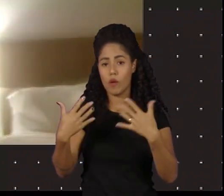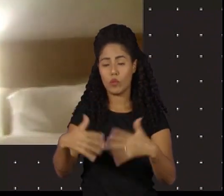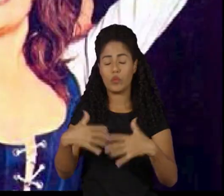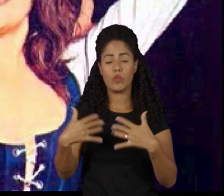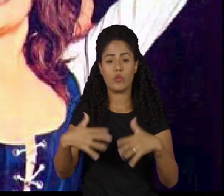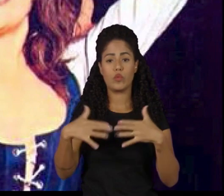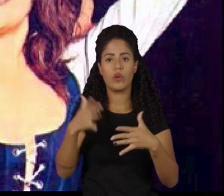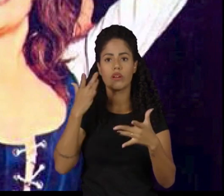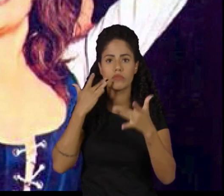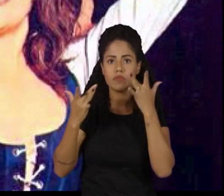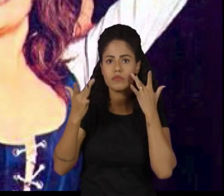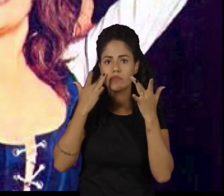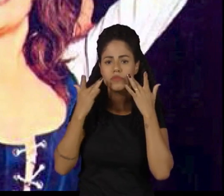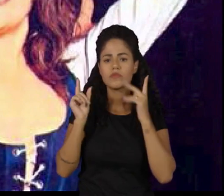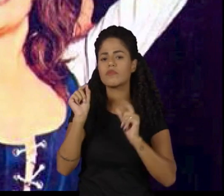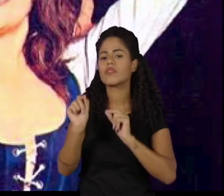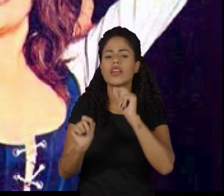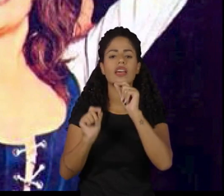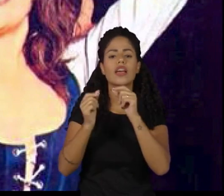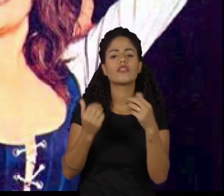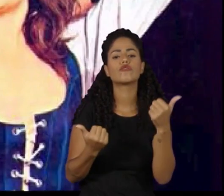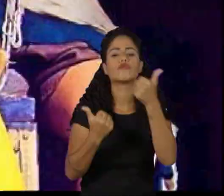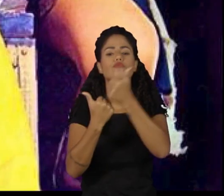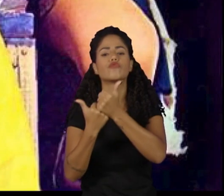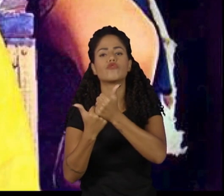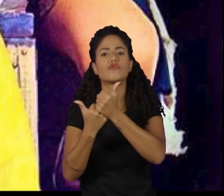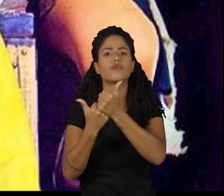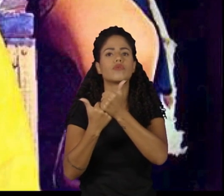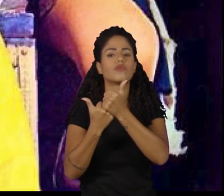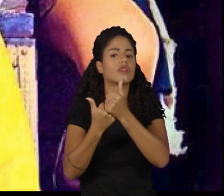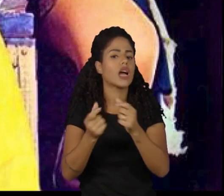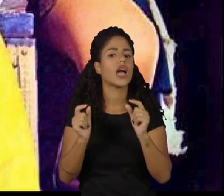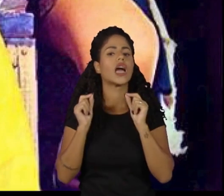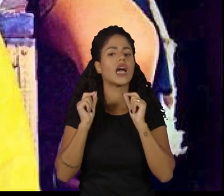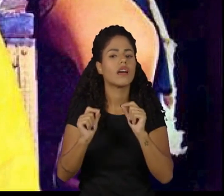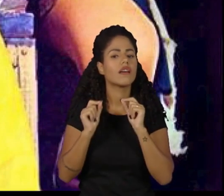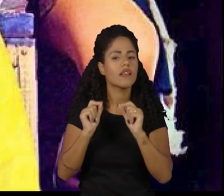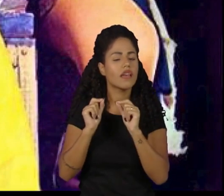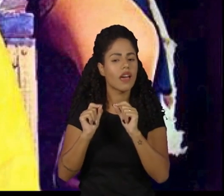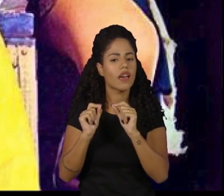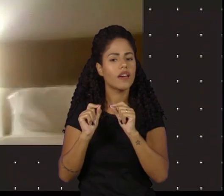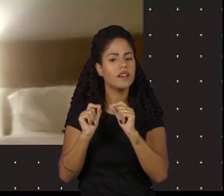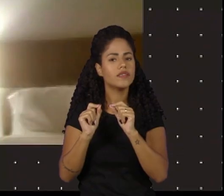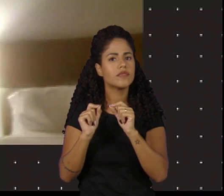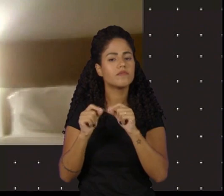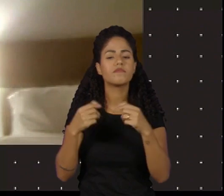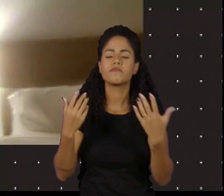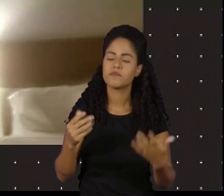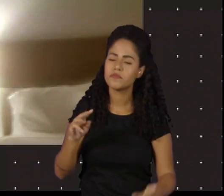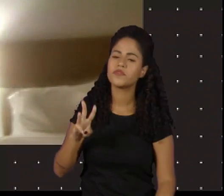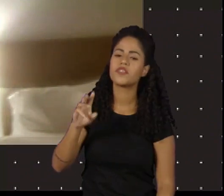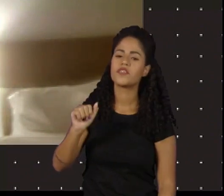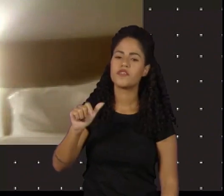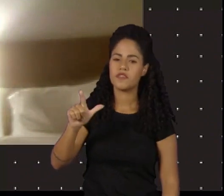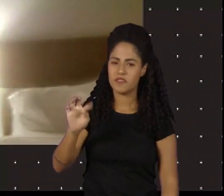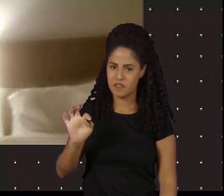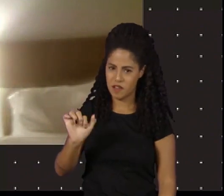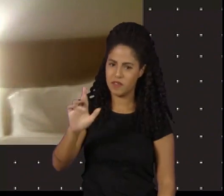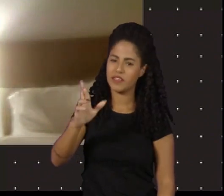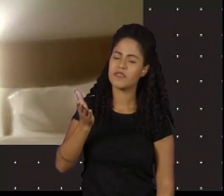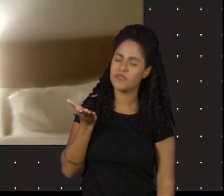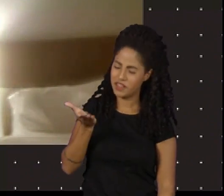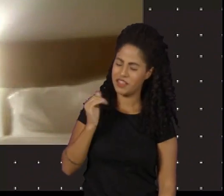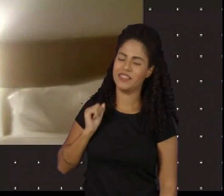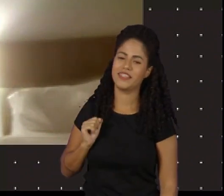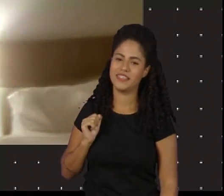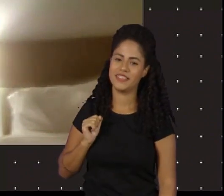do teatro. Quem foi que substituiu o Grande Otelo fazendo Sancho Panza? Walter Breda.